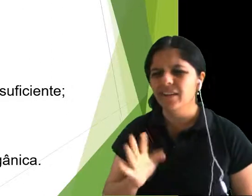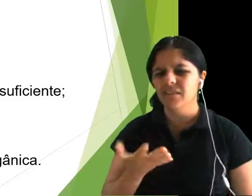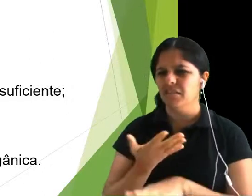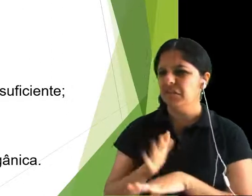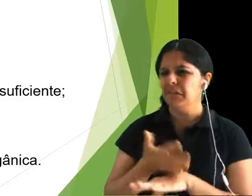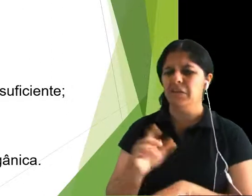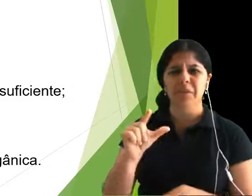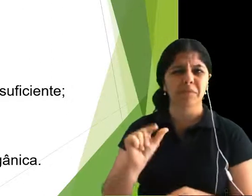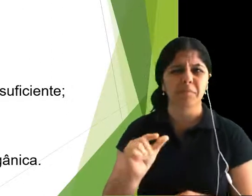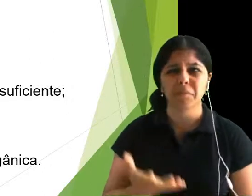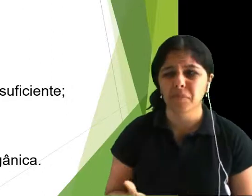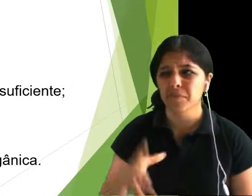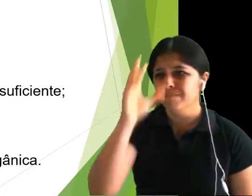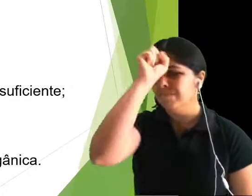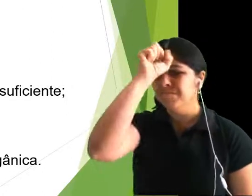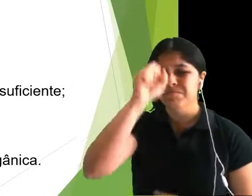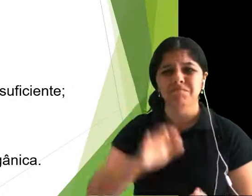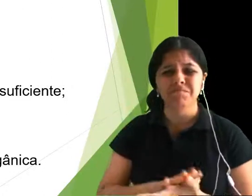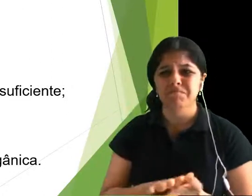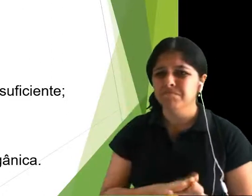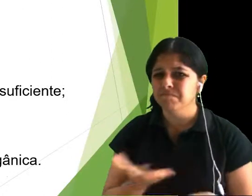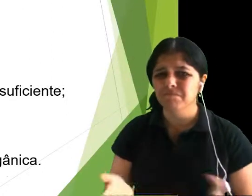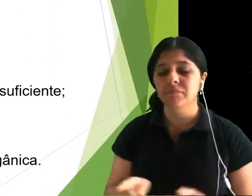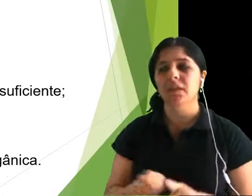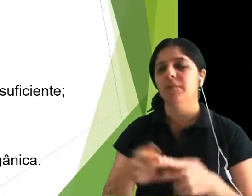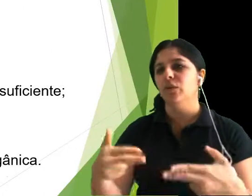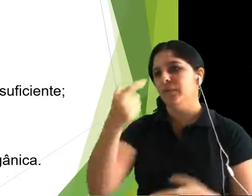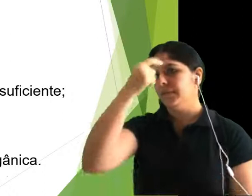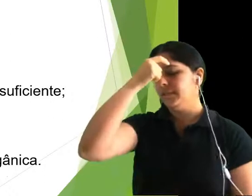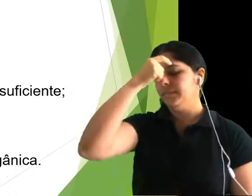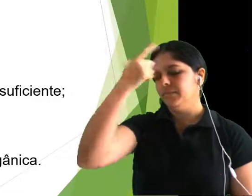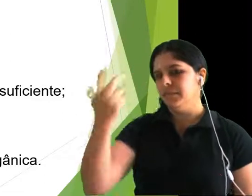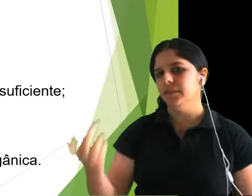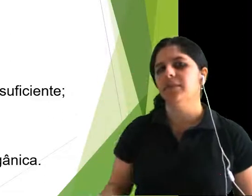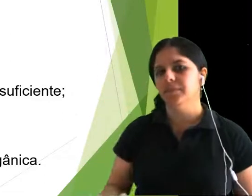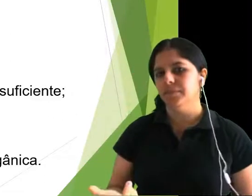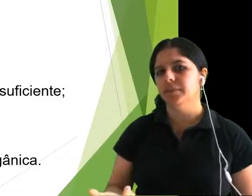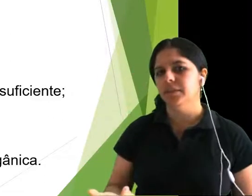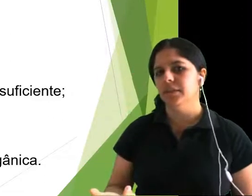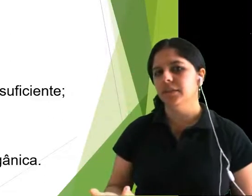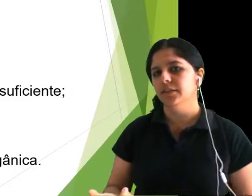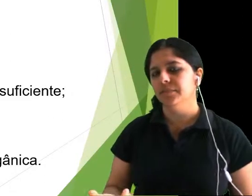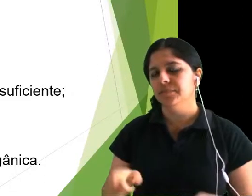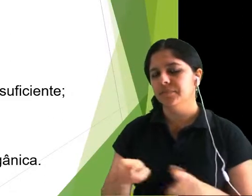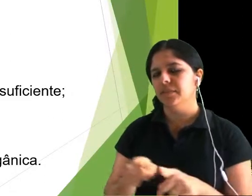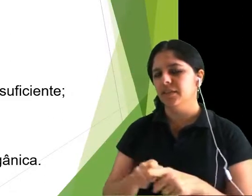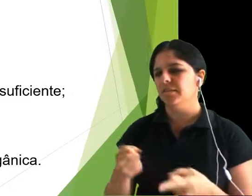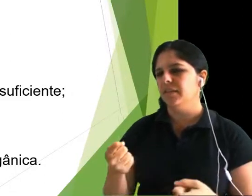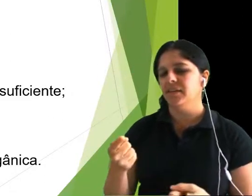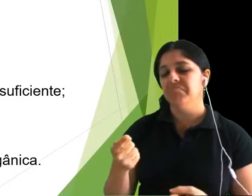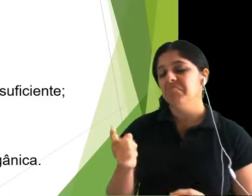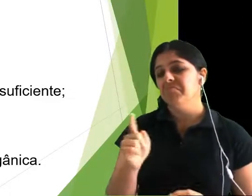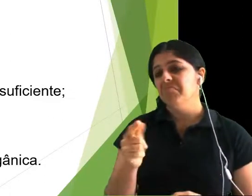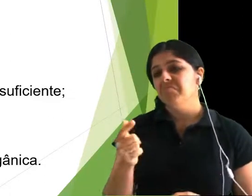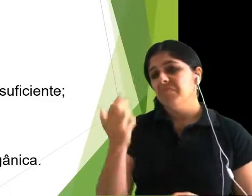treinamento insuficiente, fatores psicológicos, a má interpretação do